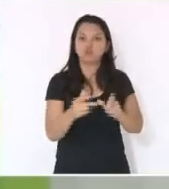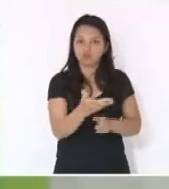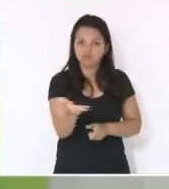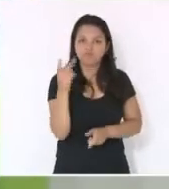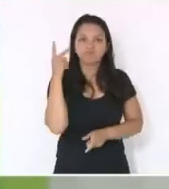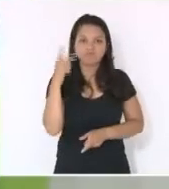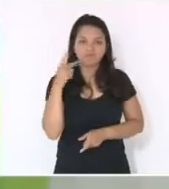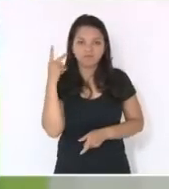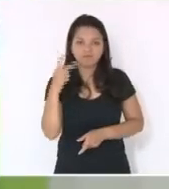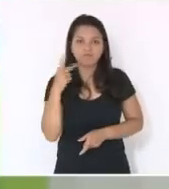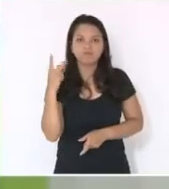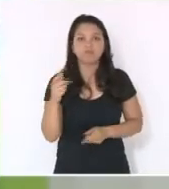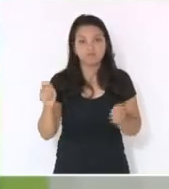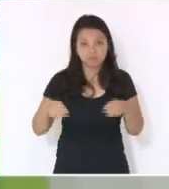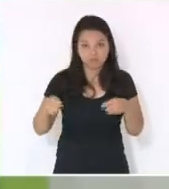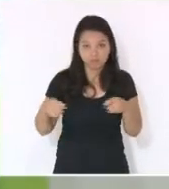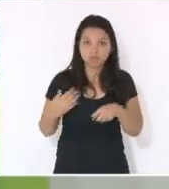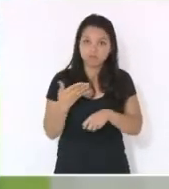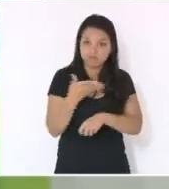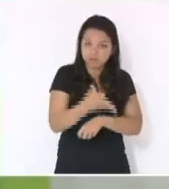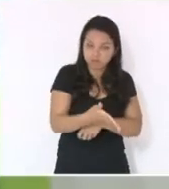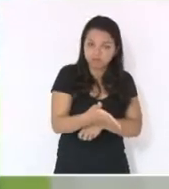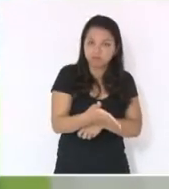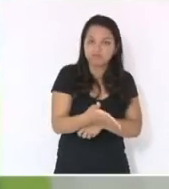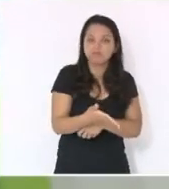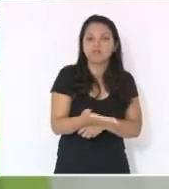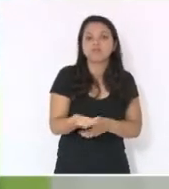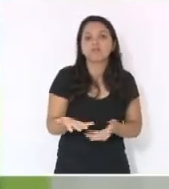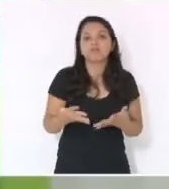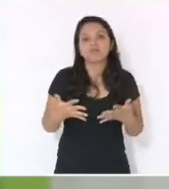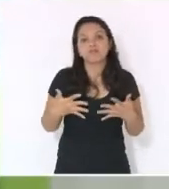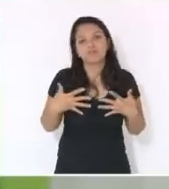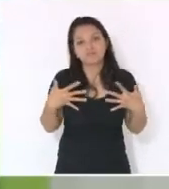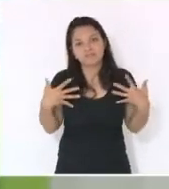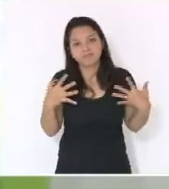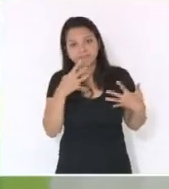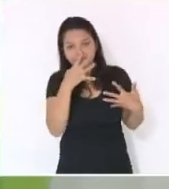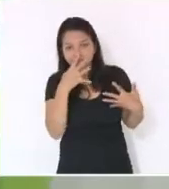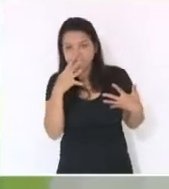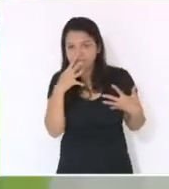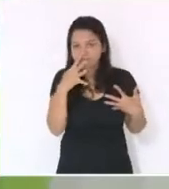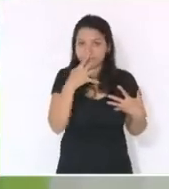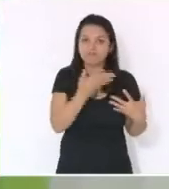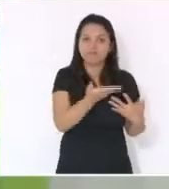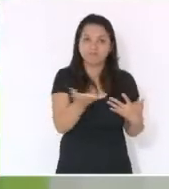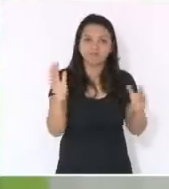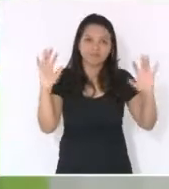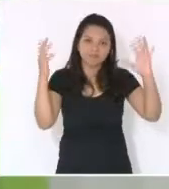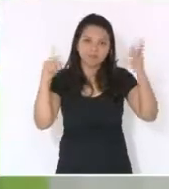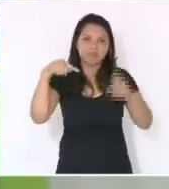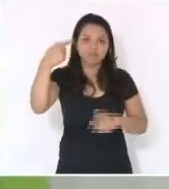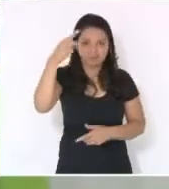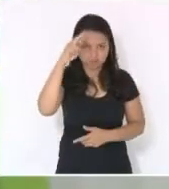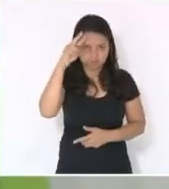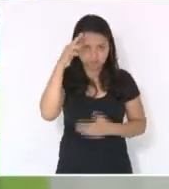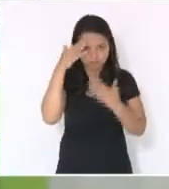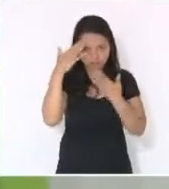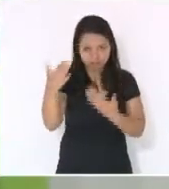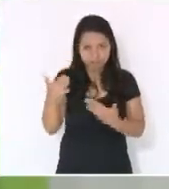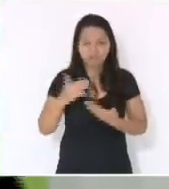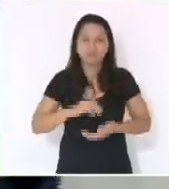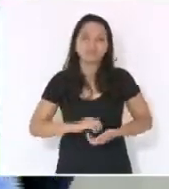porventura, puderem estar presentes, prestigiando esse grande ato na próxima segunda-feira. Muito obrigado.